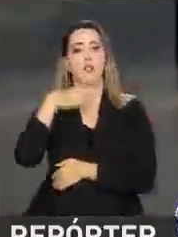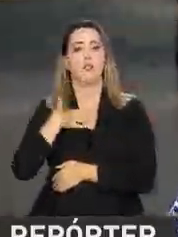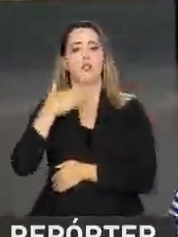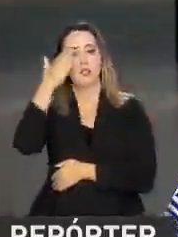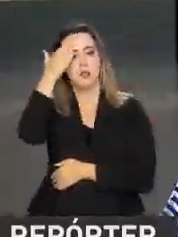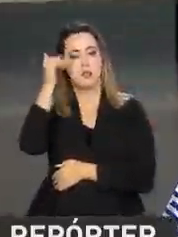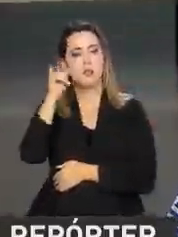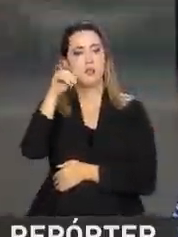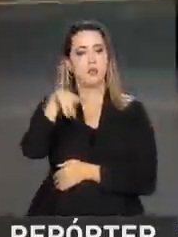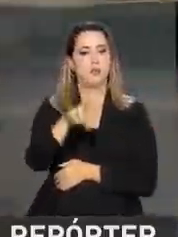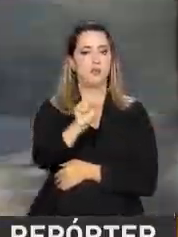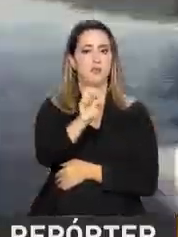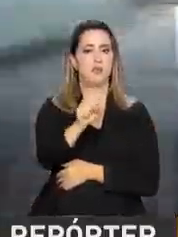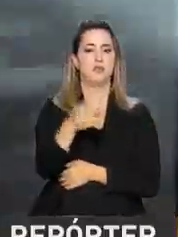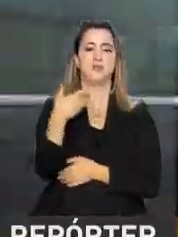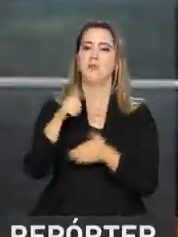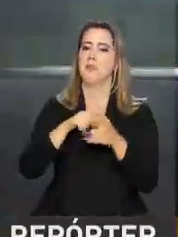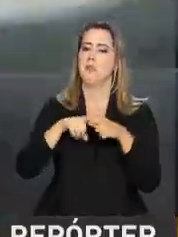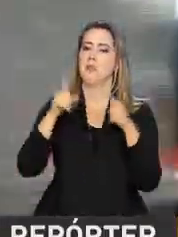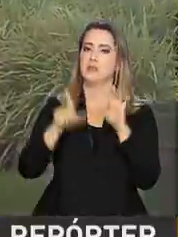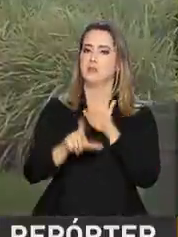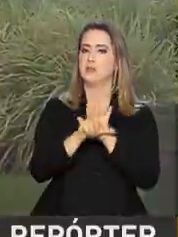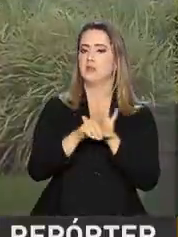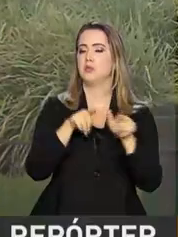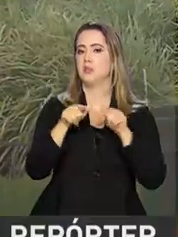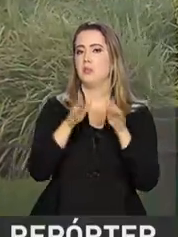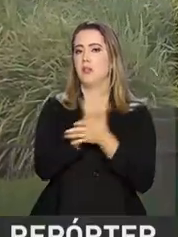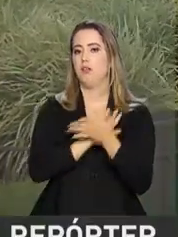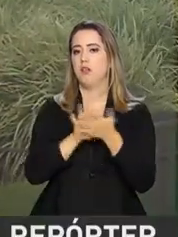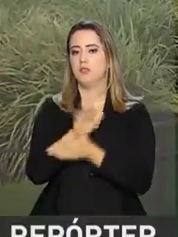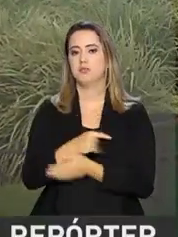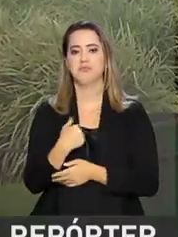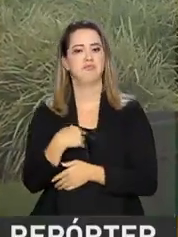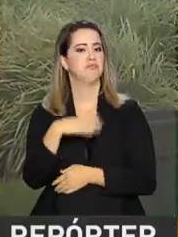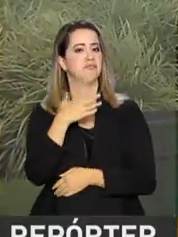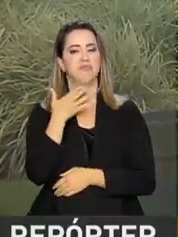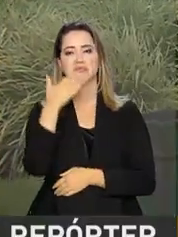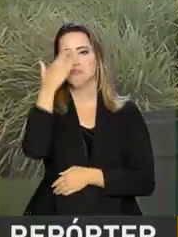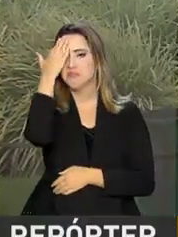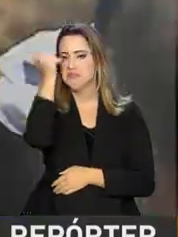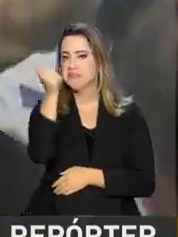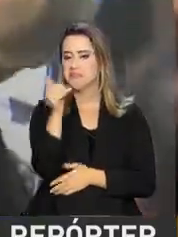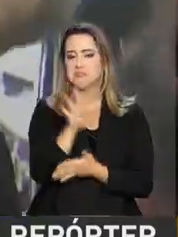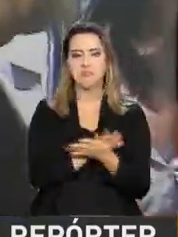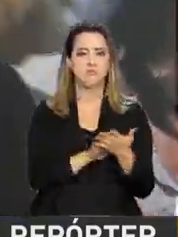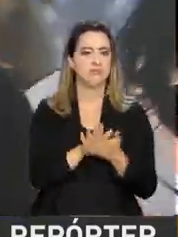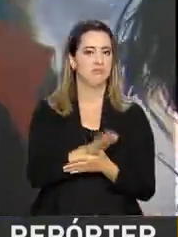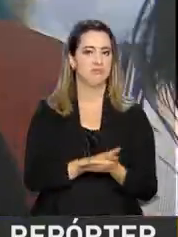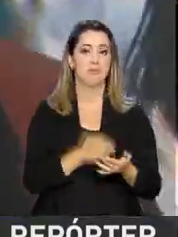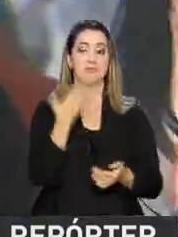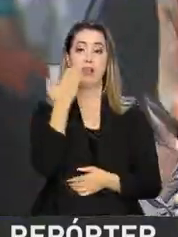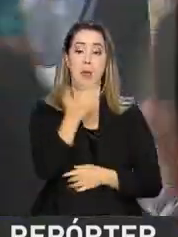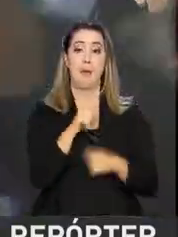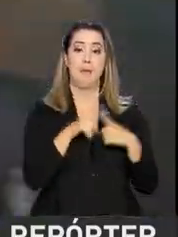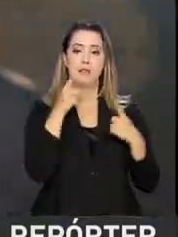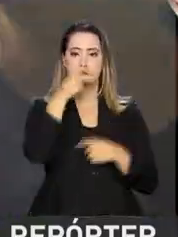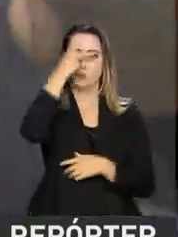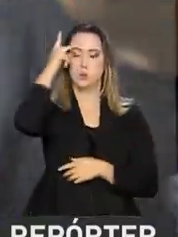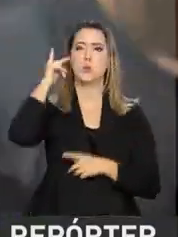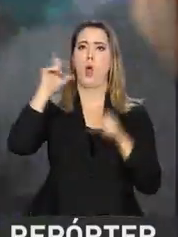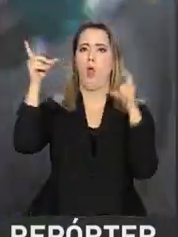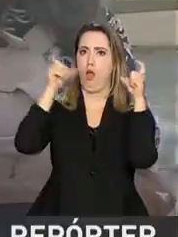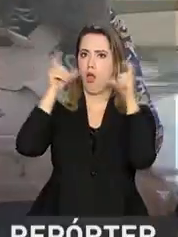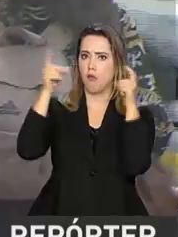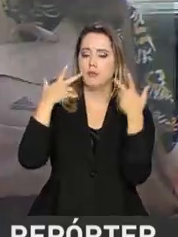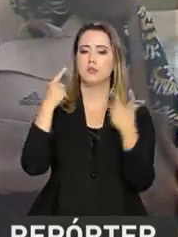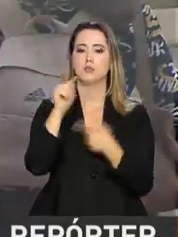da Lei Trabalhista, infelizmente eu não sei muita coisa. Não tô sabendo, juro, não tô sabendo. Mas tem também os mais